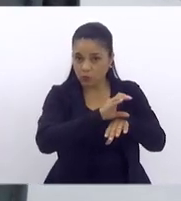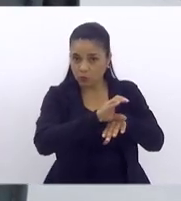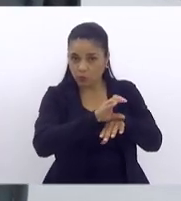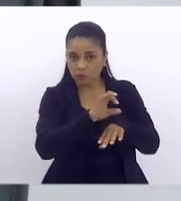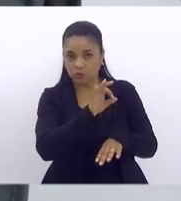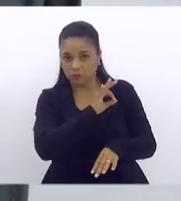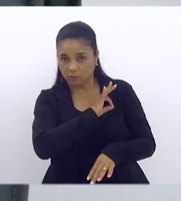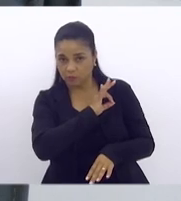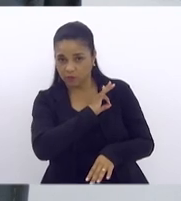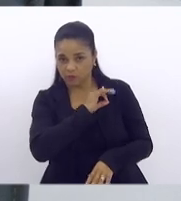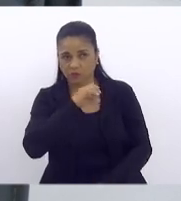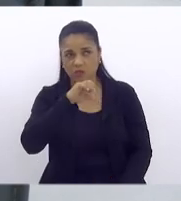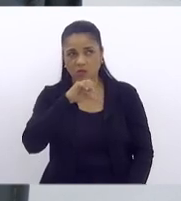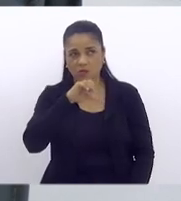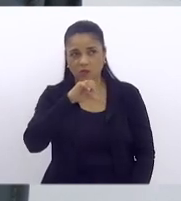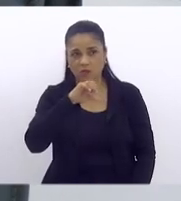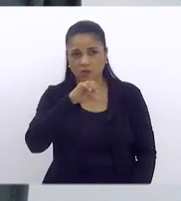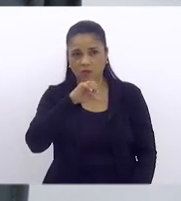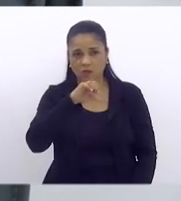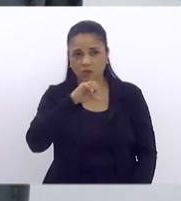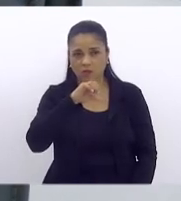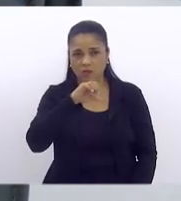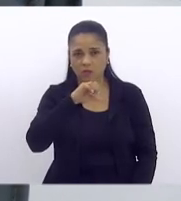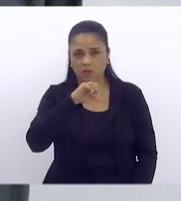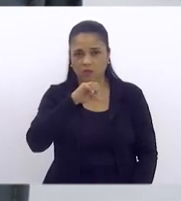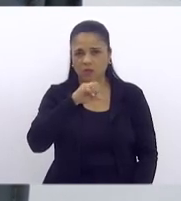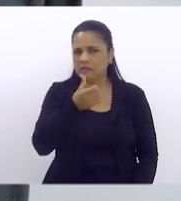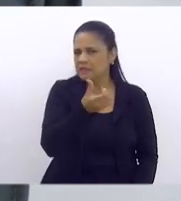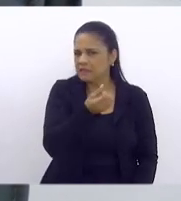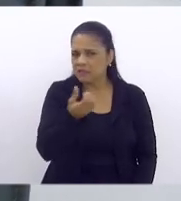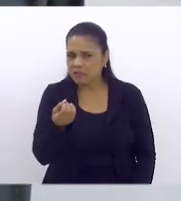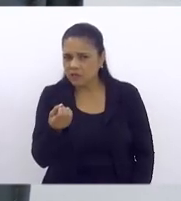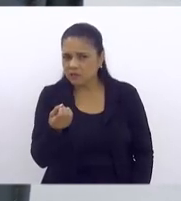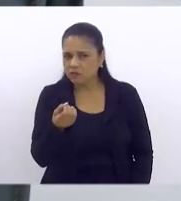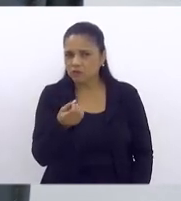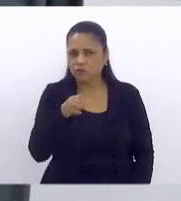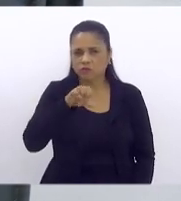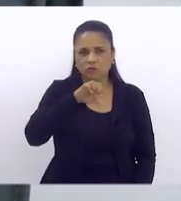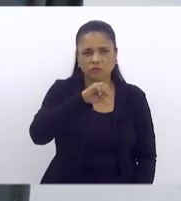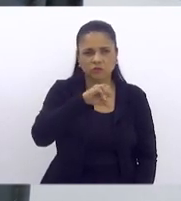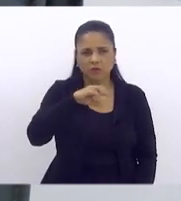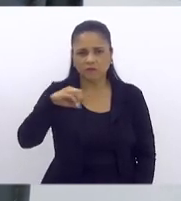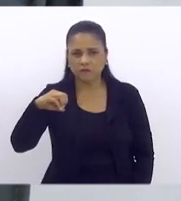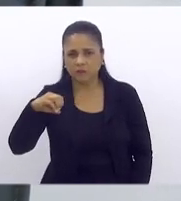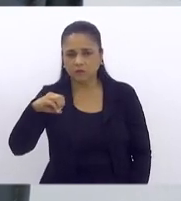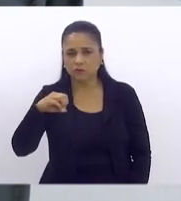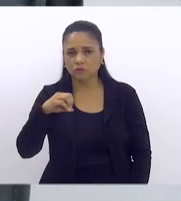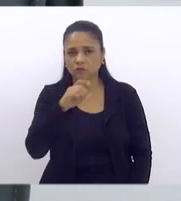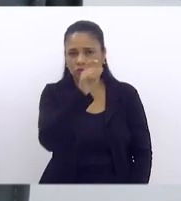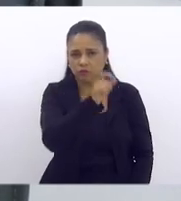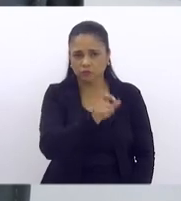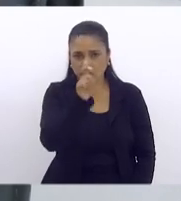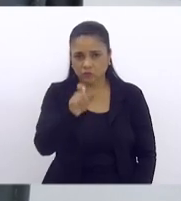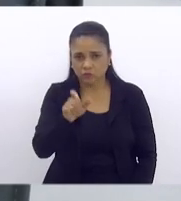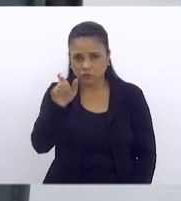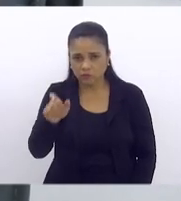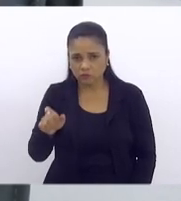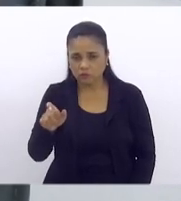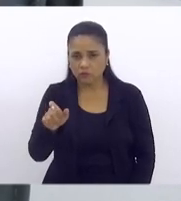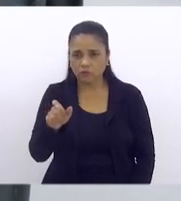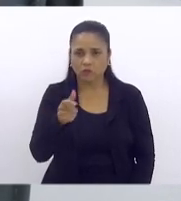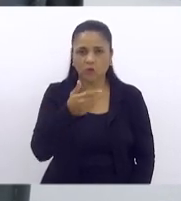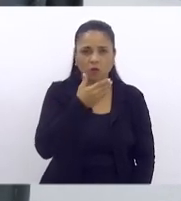de 900, 600... Coronel Ibs, por favor, me corrija, são 600 ou 900 homens e mulheres